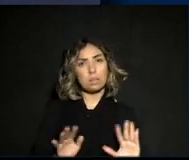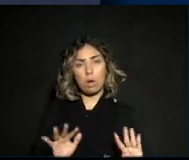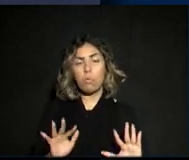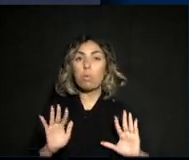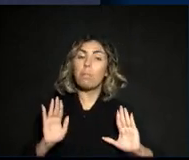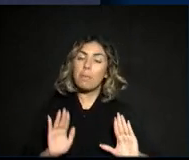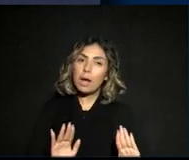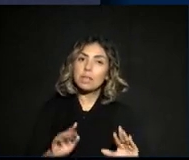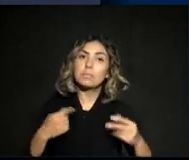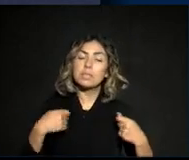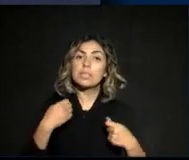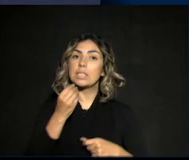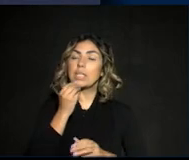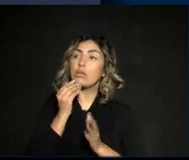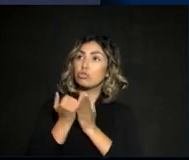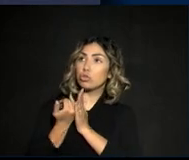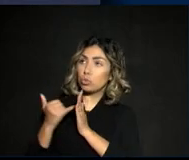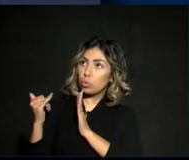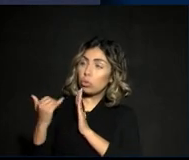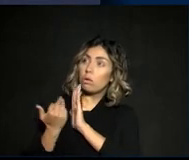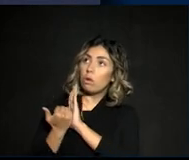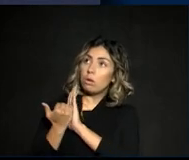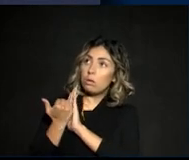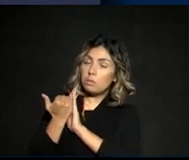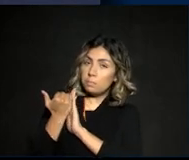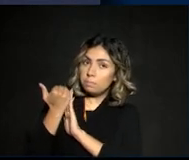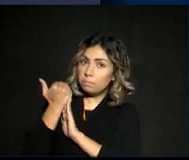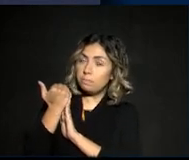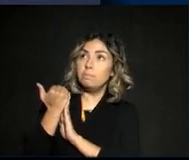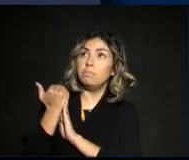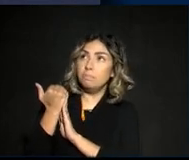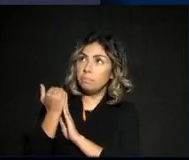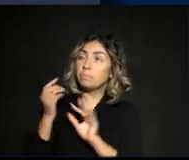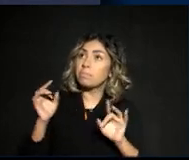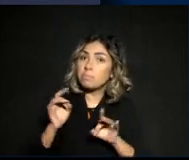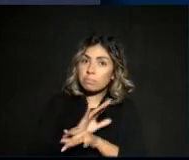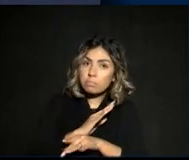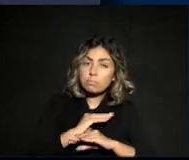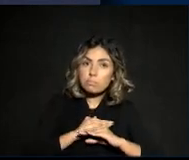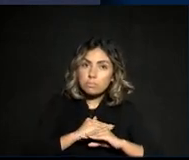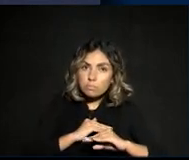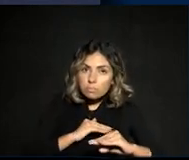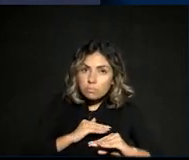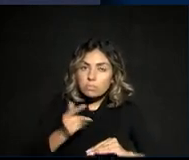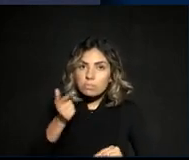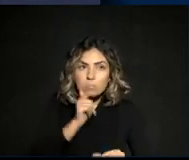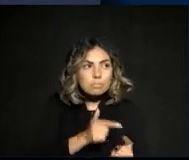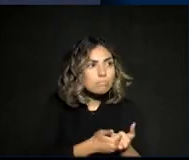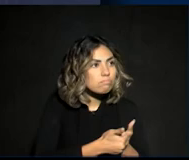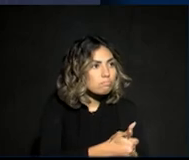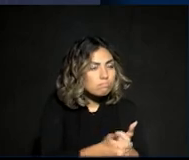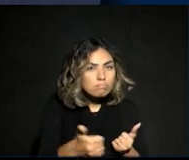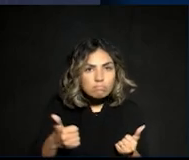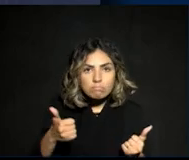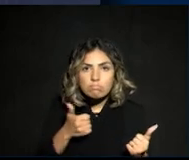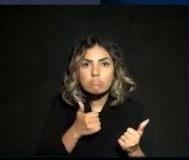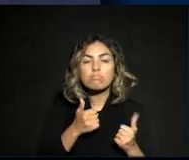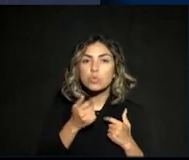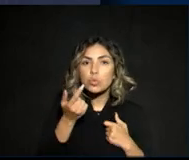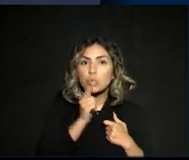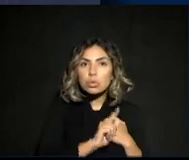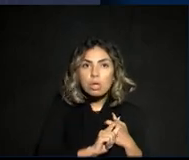quer você aumenta uso até os assim ter um infecção absoluto aí de que tudo estava